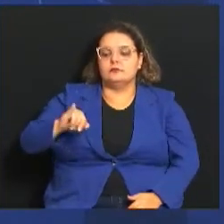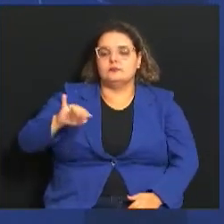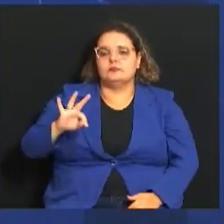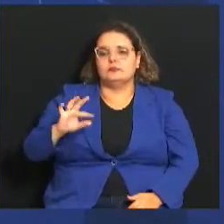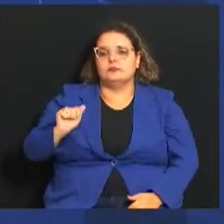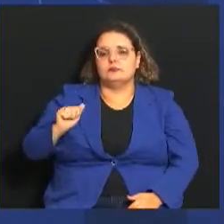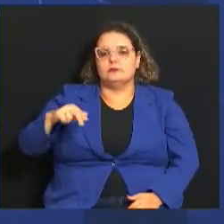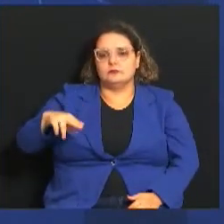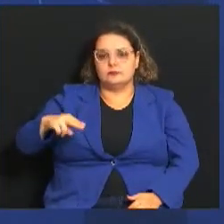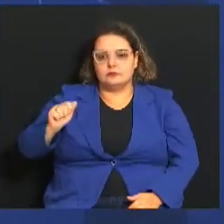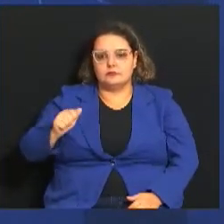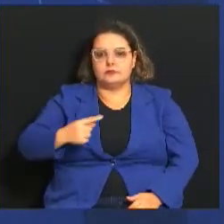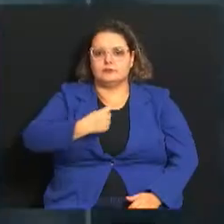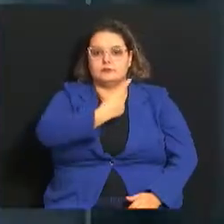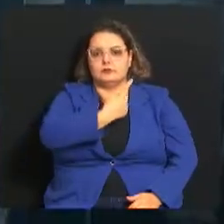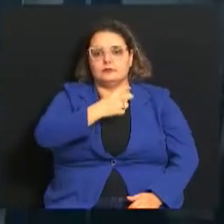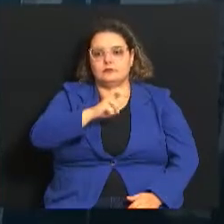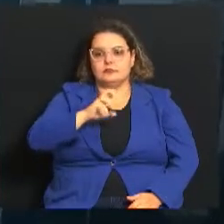cidade.